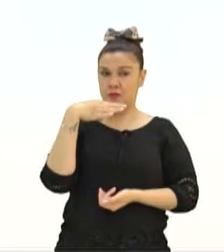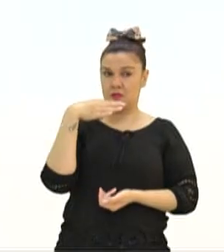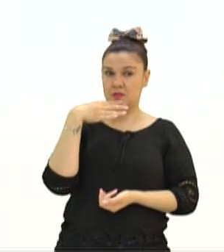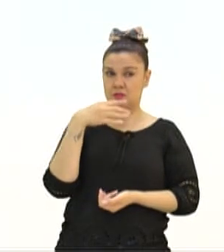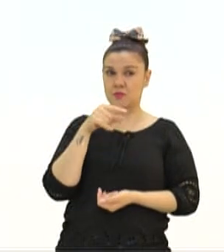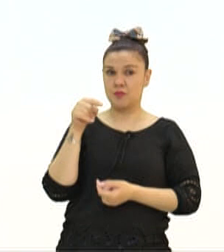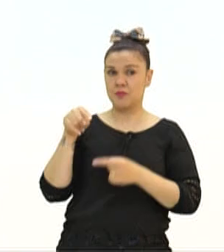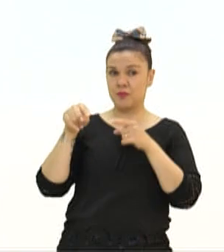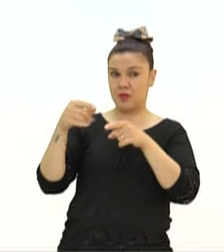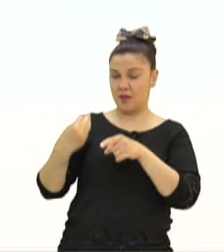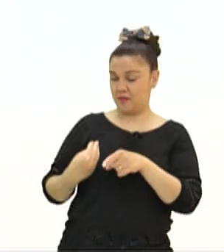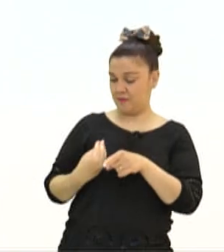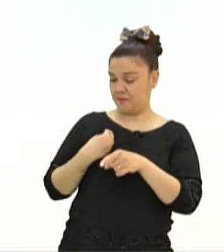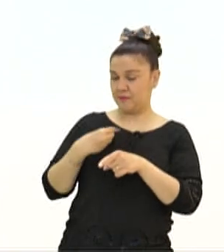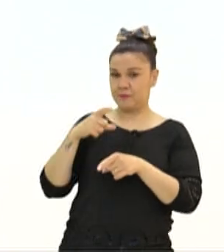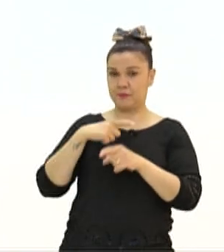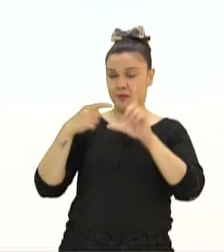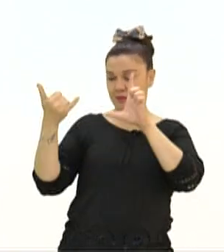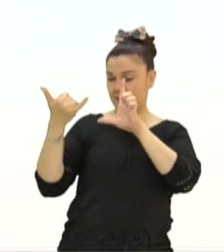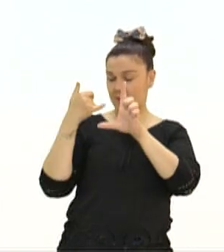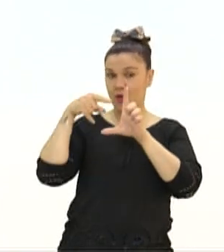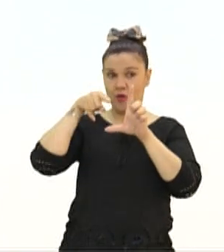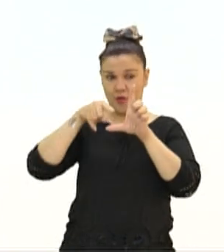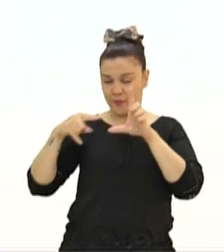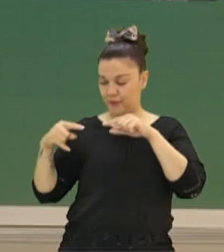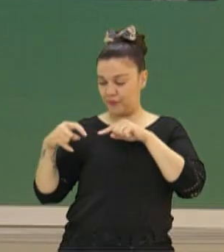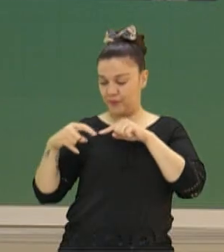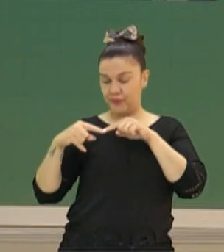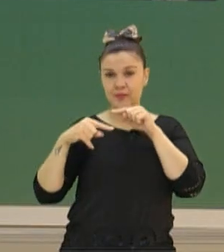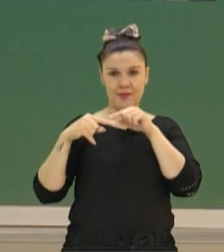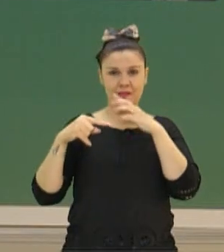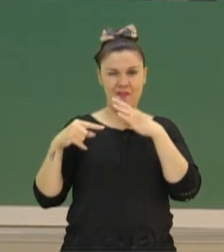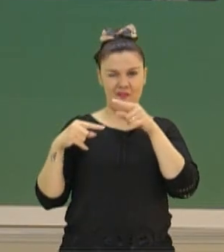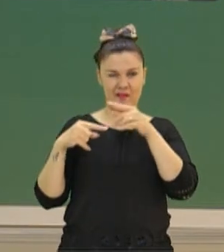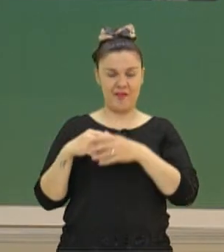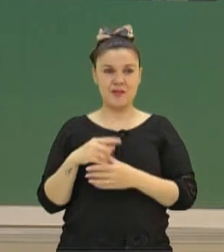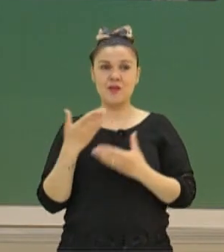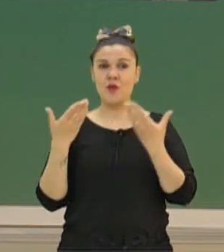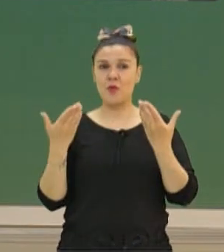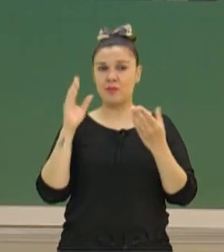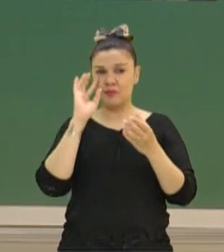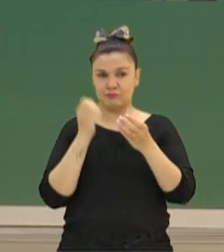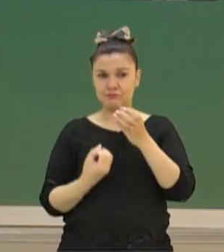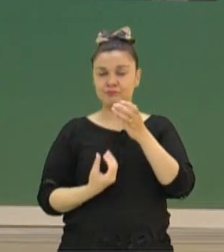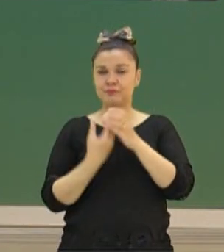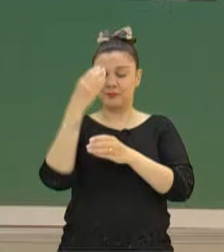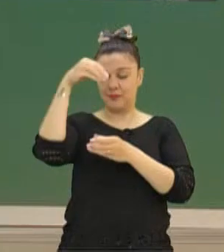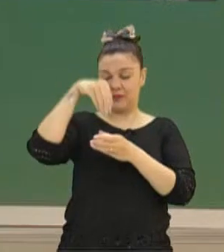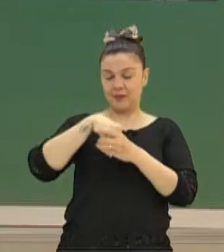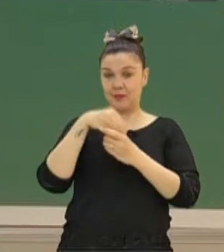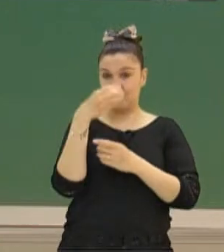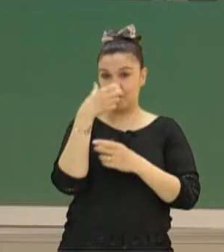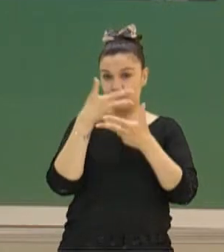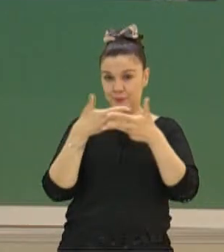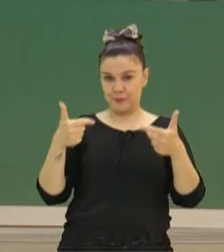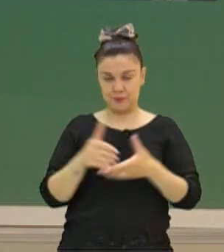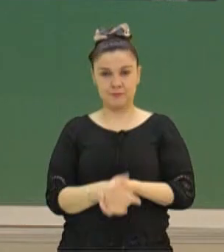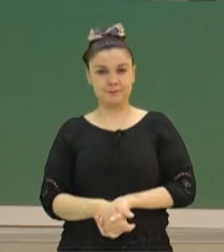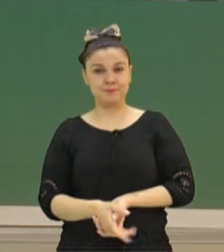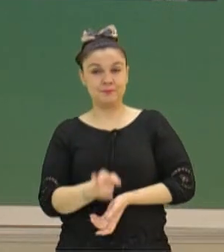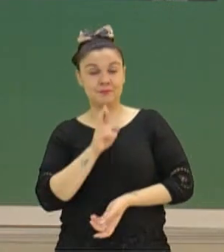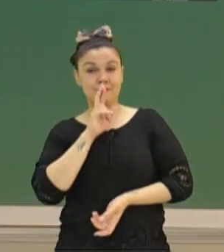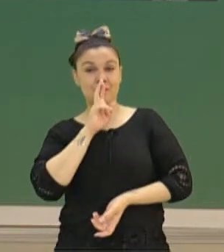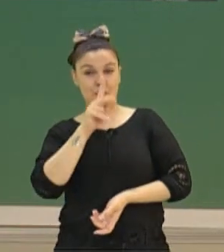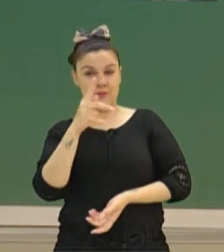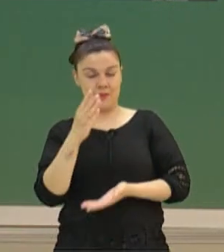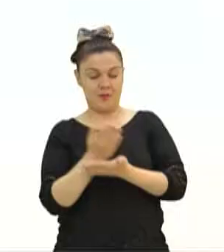Você conhece o ser vivo da imagem? Esse ser vivo aqui, ó. Como acha que ele surge no interior da fruta? Responde no seu